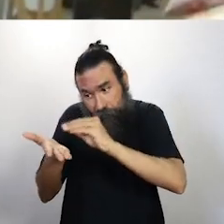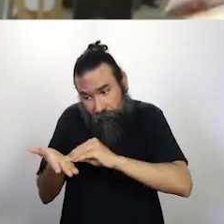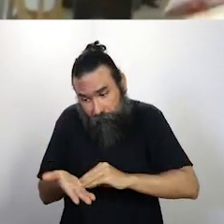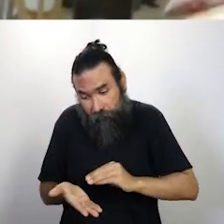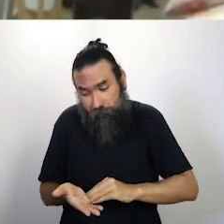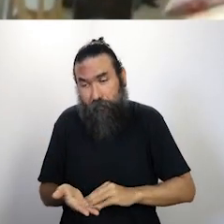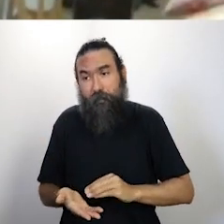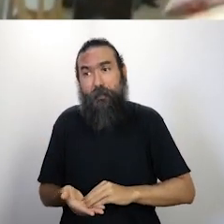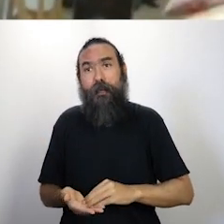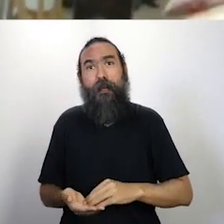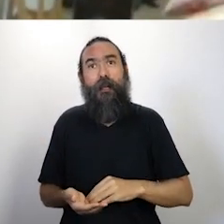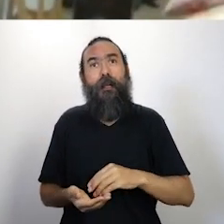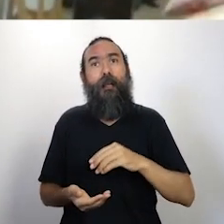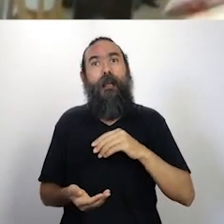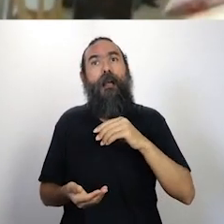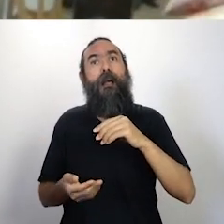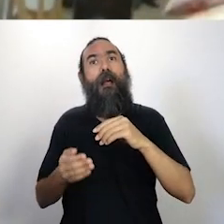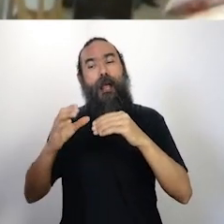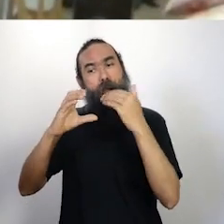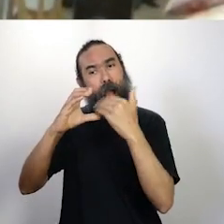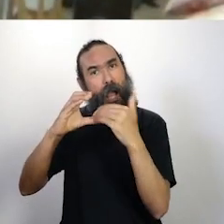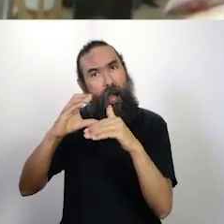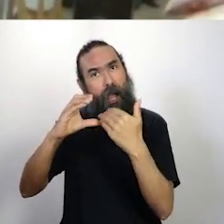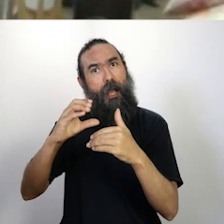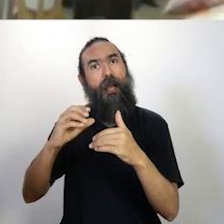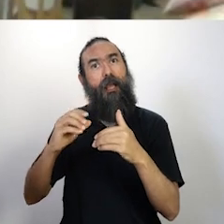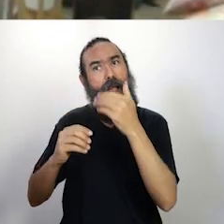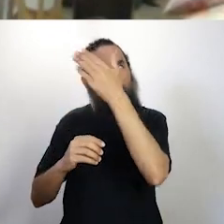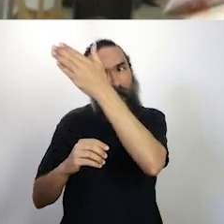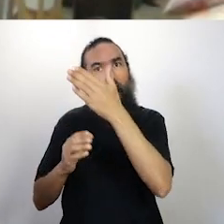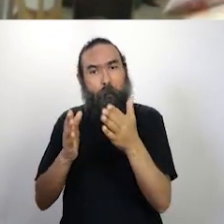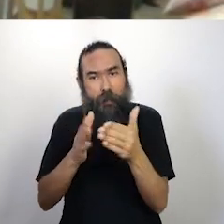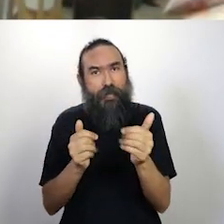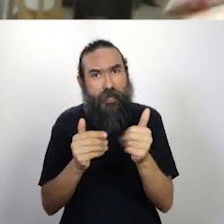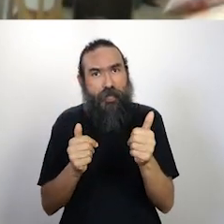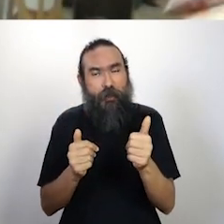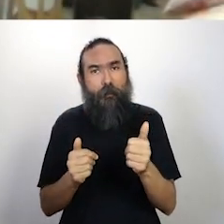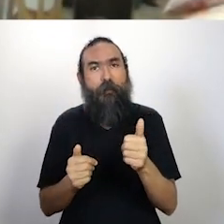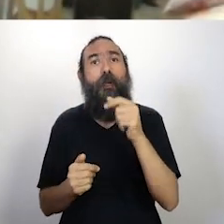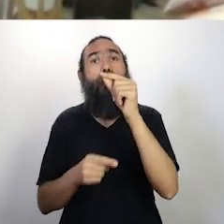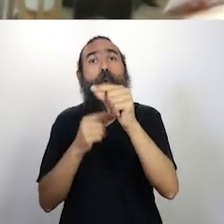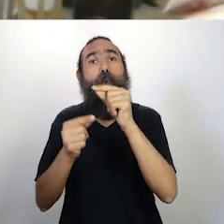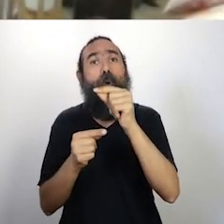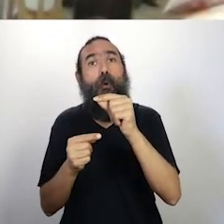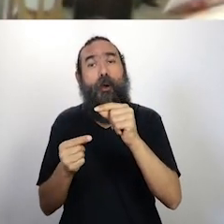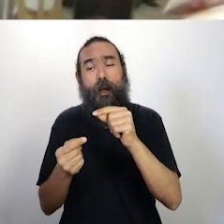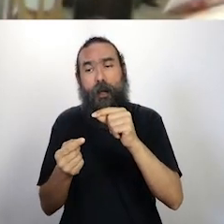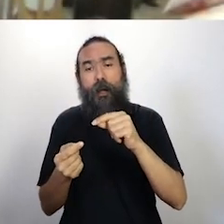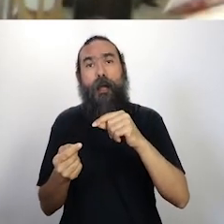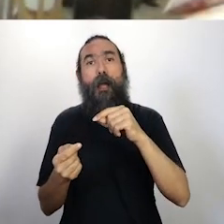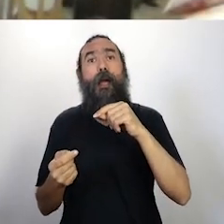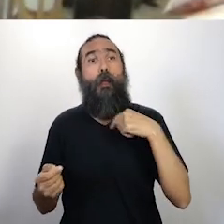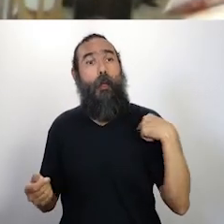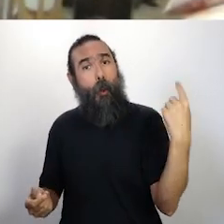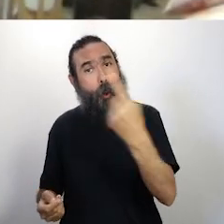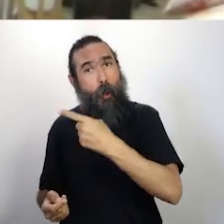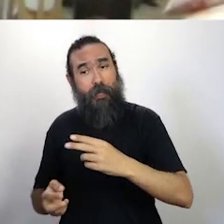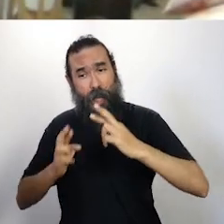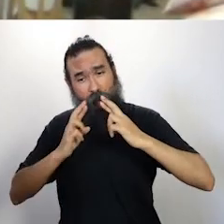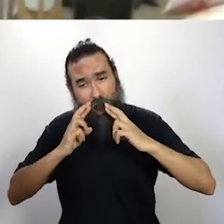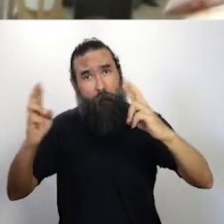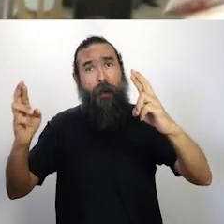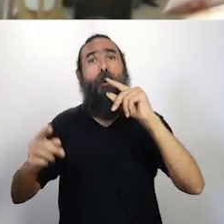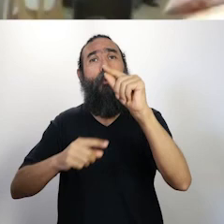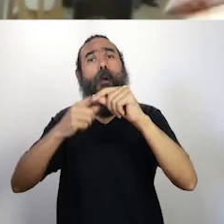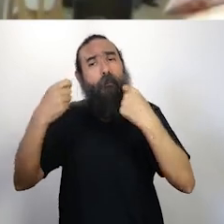gabinete dele para a gente propor ações voltadas para as questões dos pontos de cultura e para as outras culturas